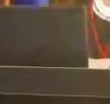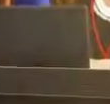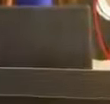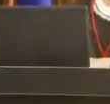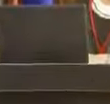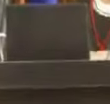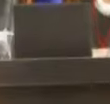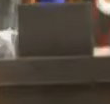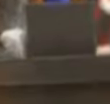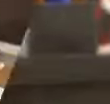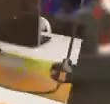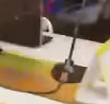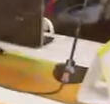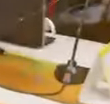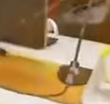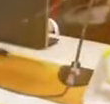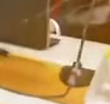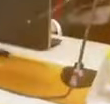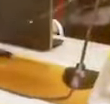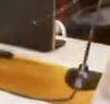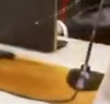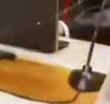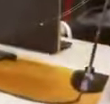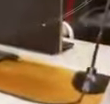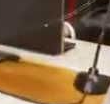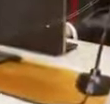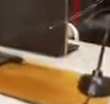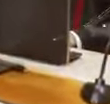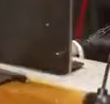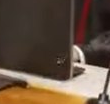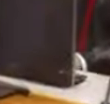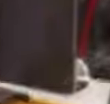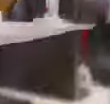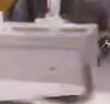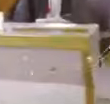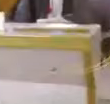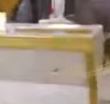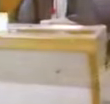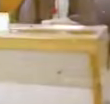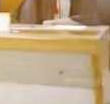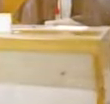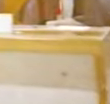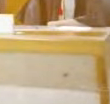Sequência de imagens do plenário do Tribunal Regional do Amapá e seus magistrados.